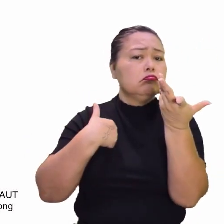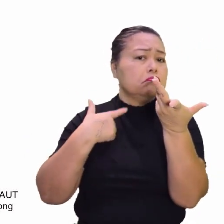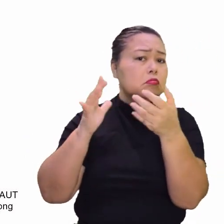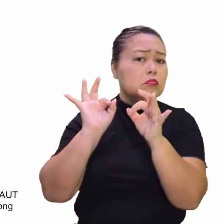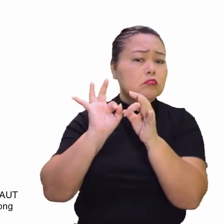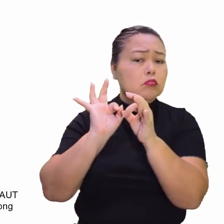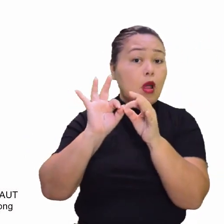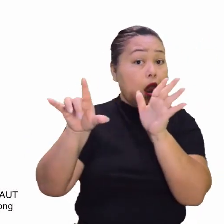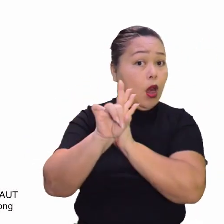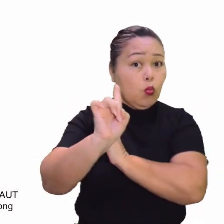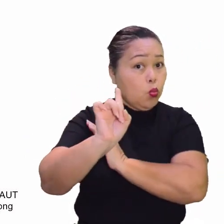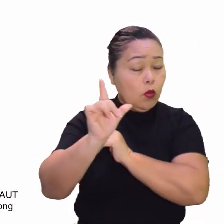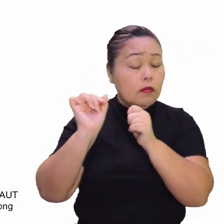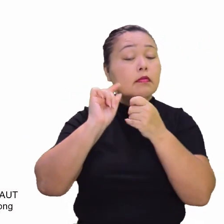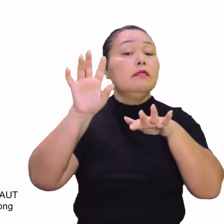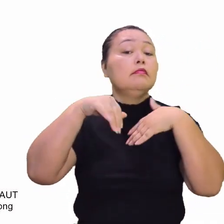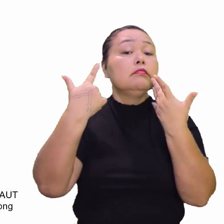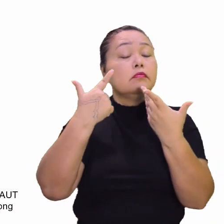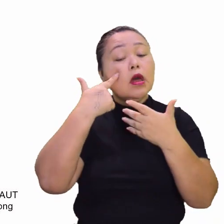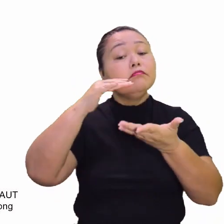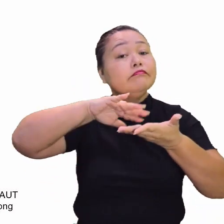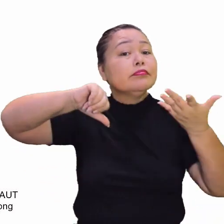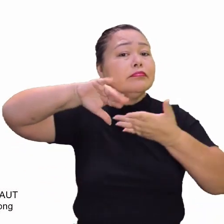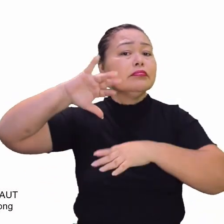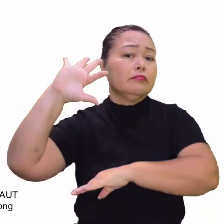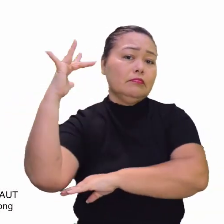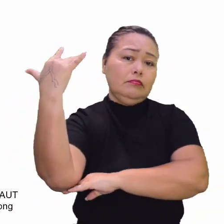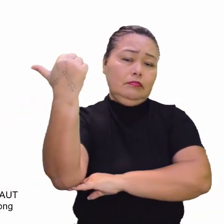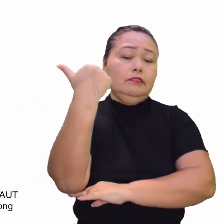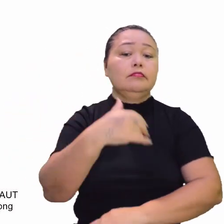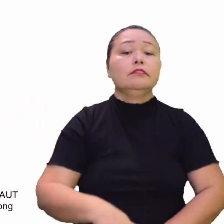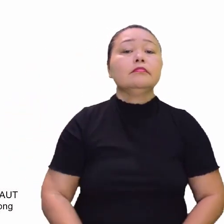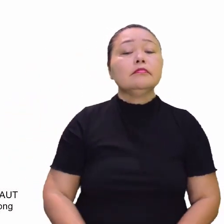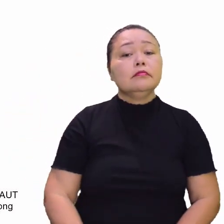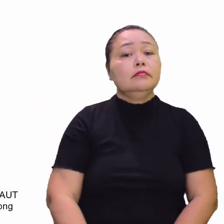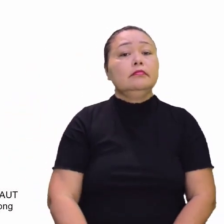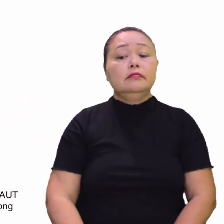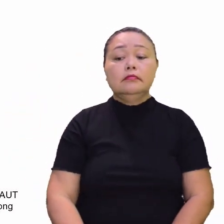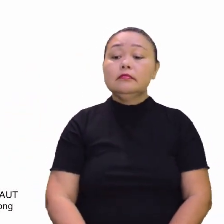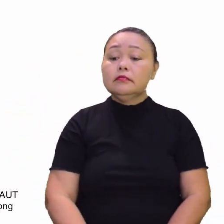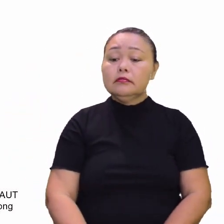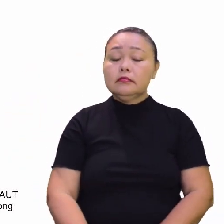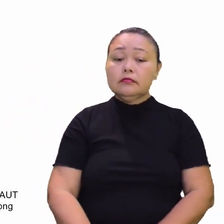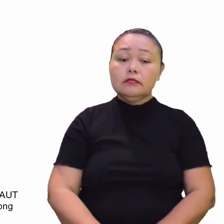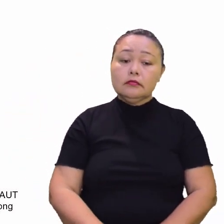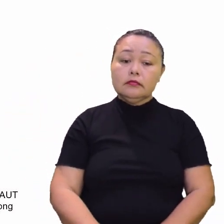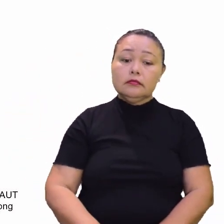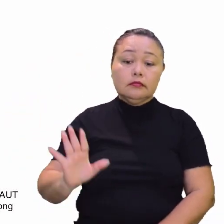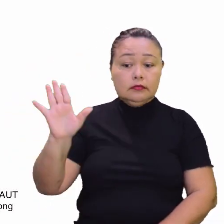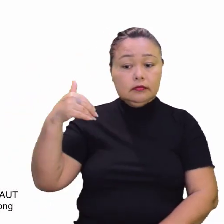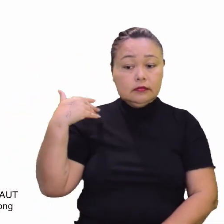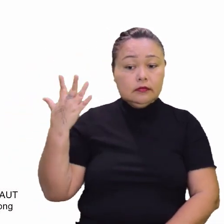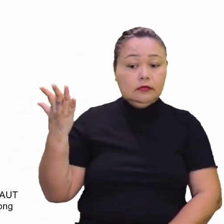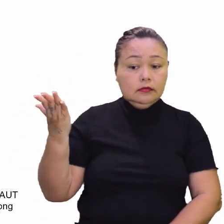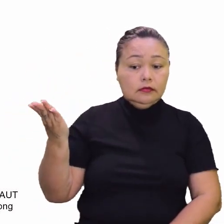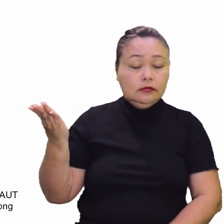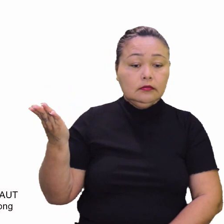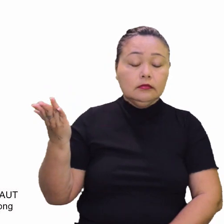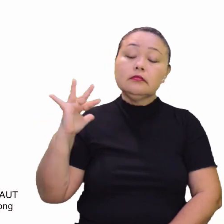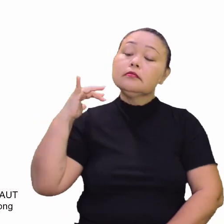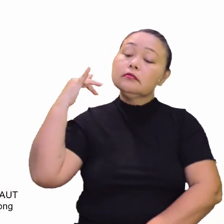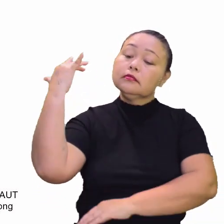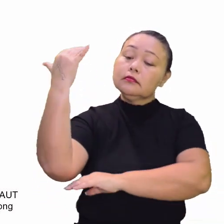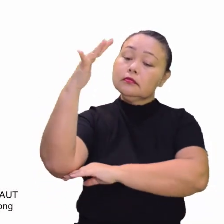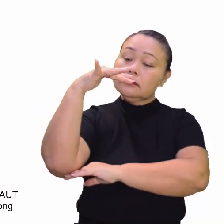desmatamento, vai tirando a floresta. Ok? Exatamente. Então, tá aí, ó, a cobertura